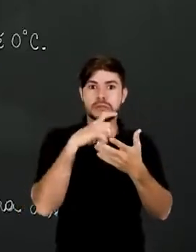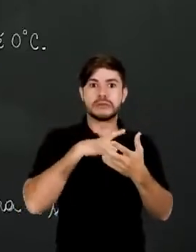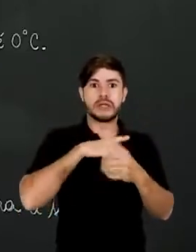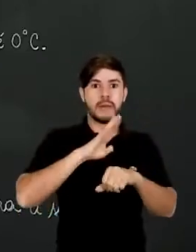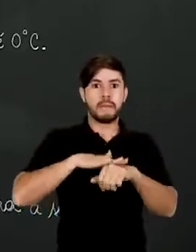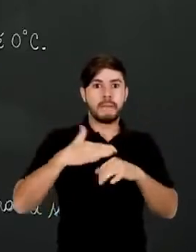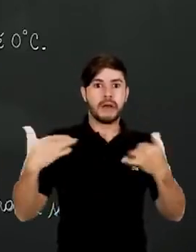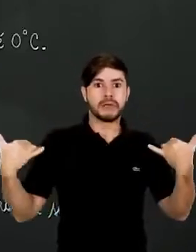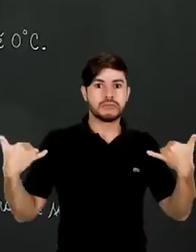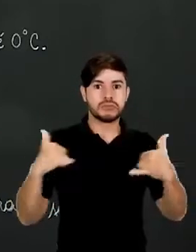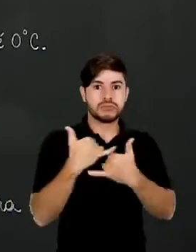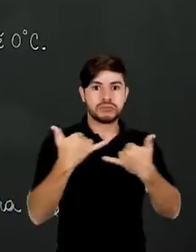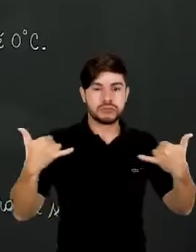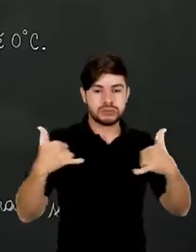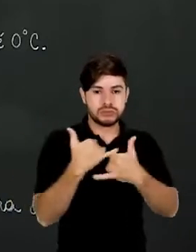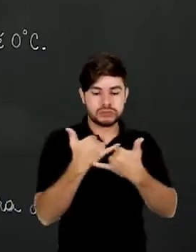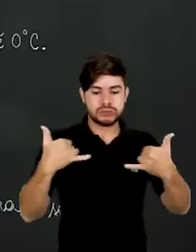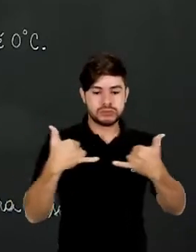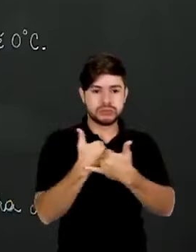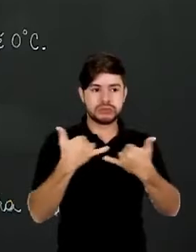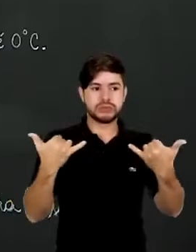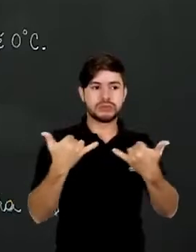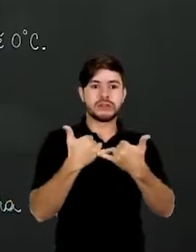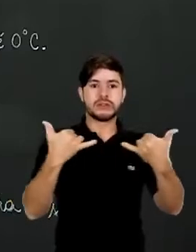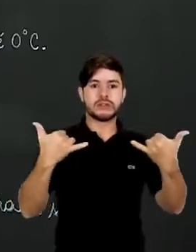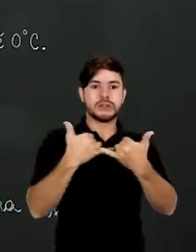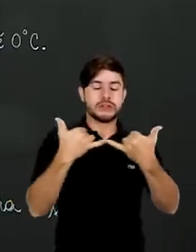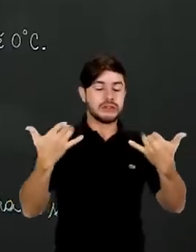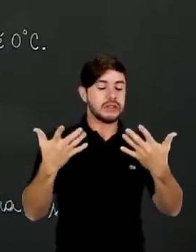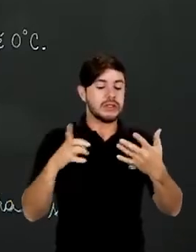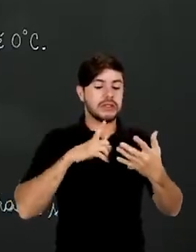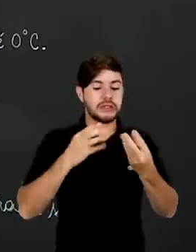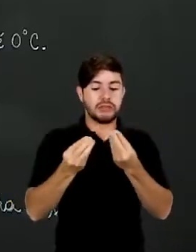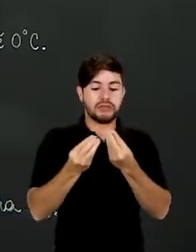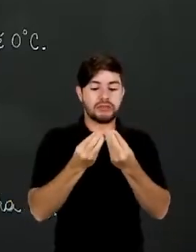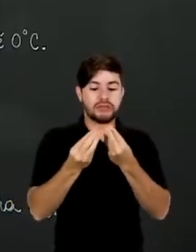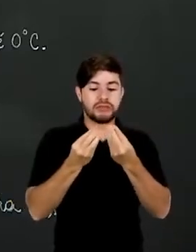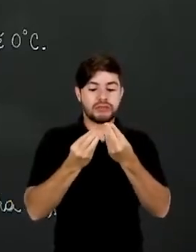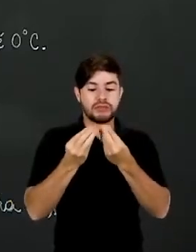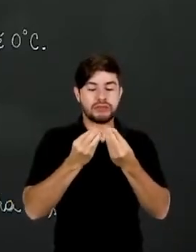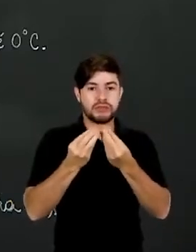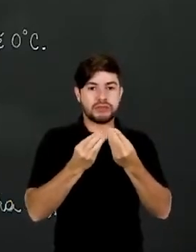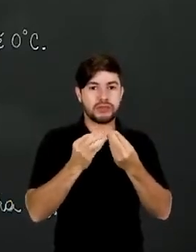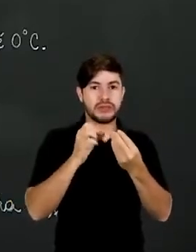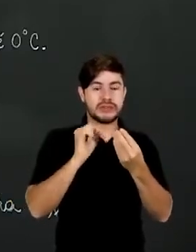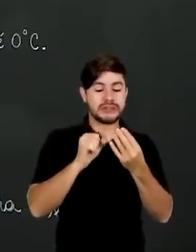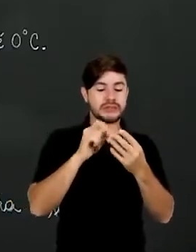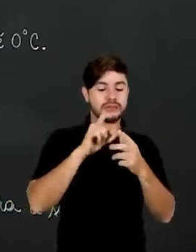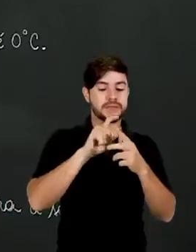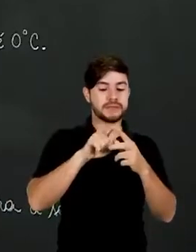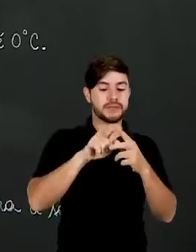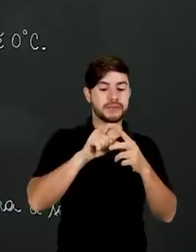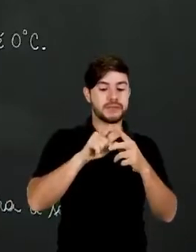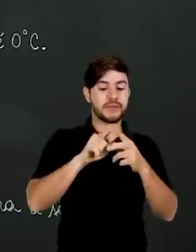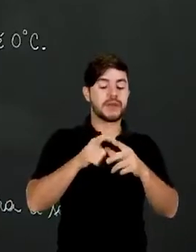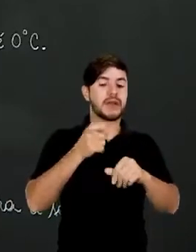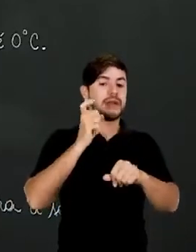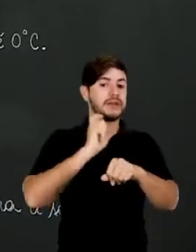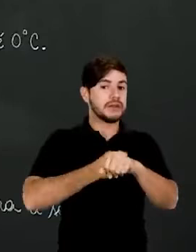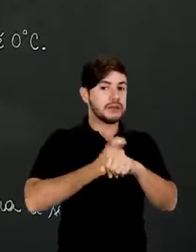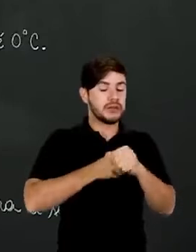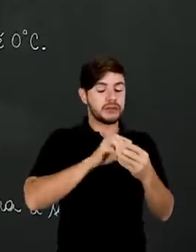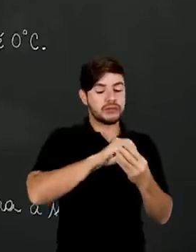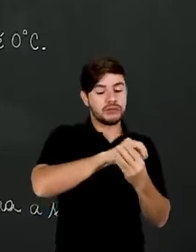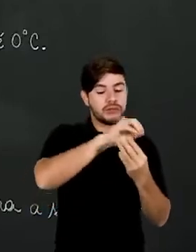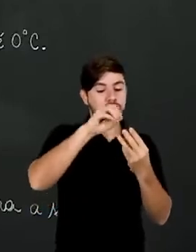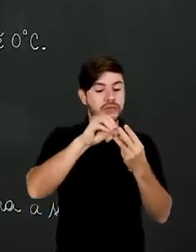energia envolvida e eu proporciono maior agitação das moléculas. Do estado sólido para o estado líquido, eu